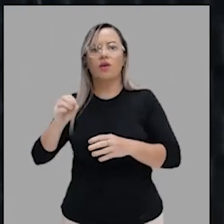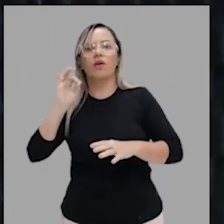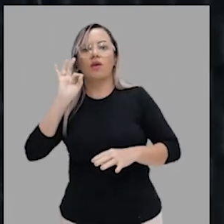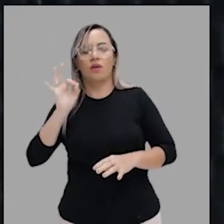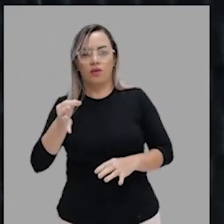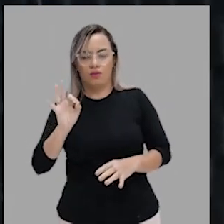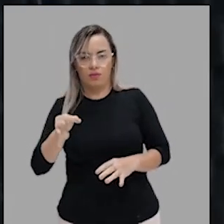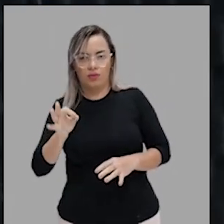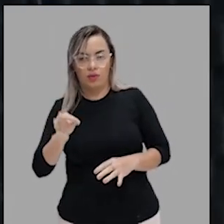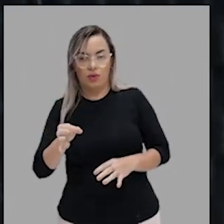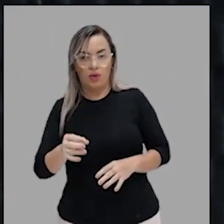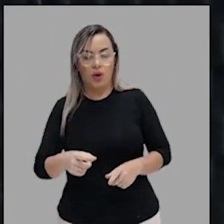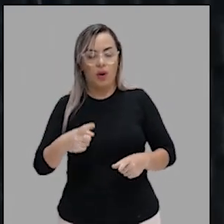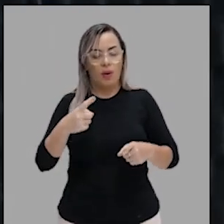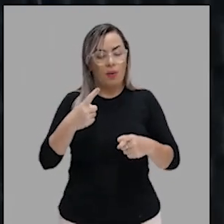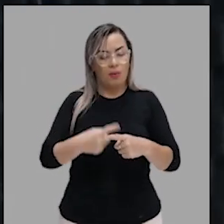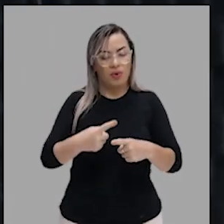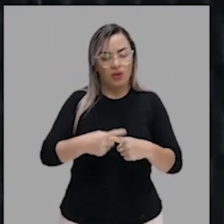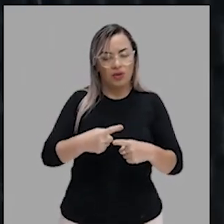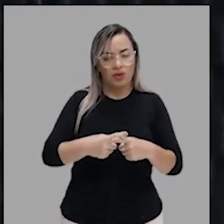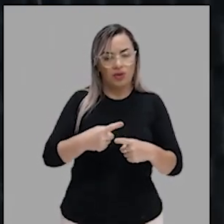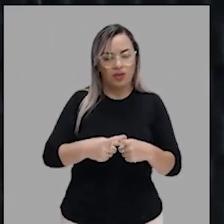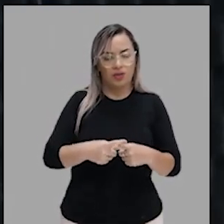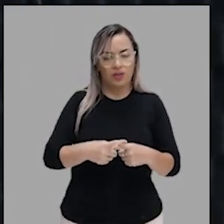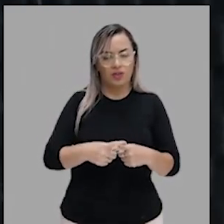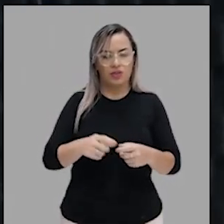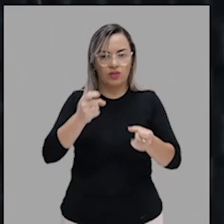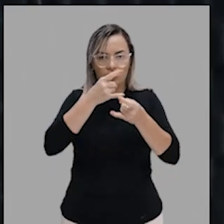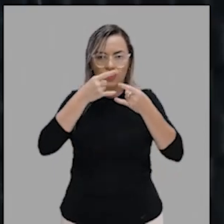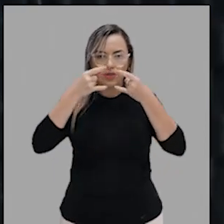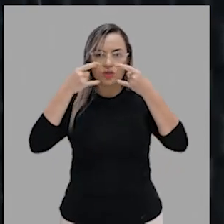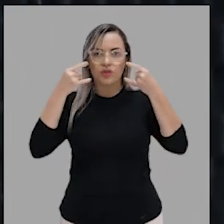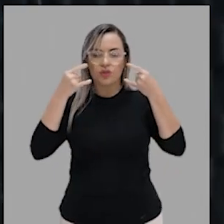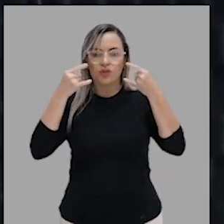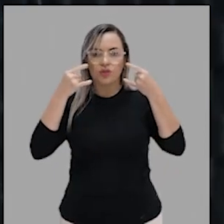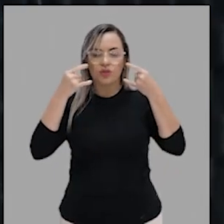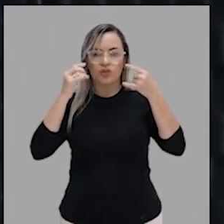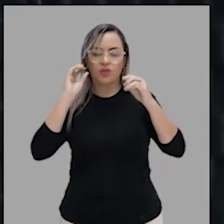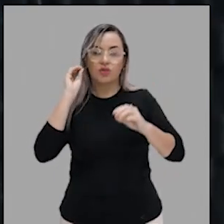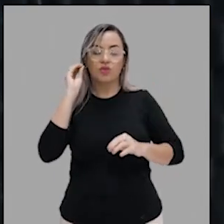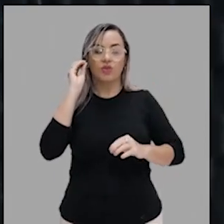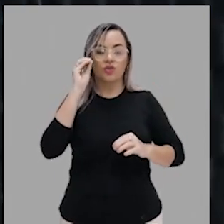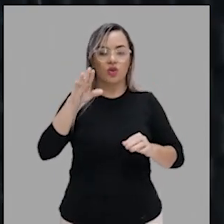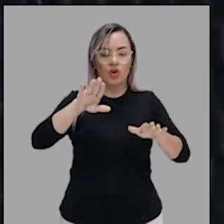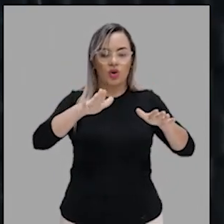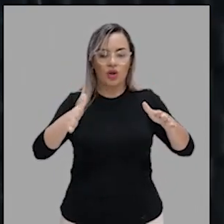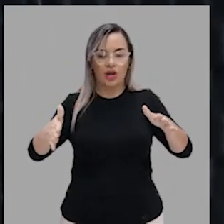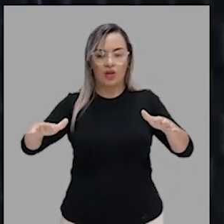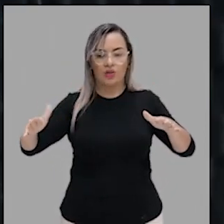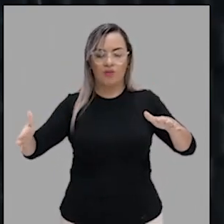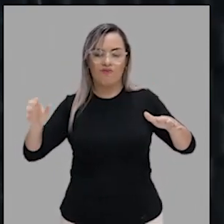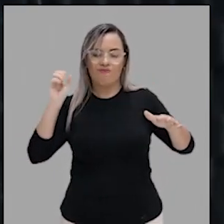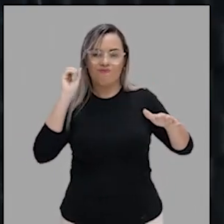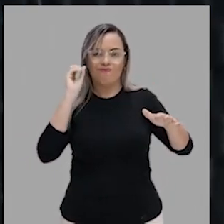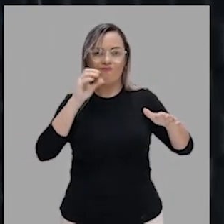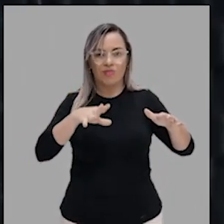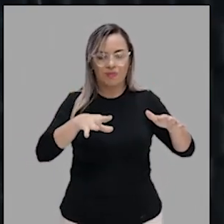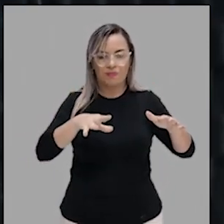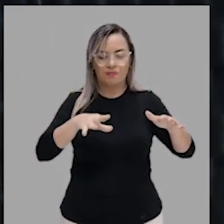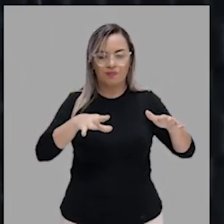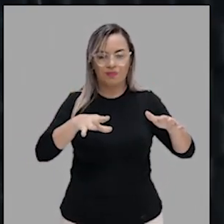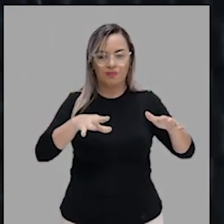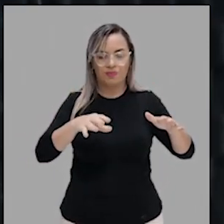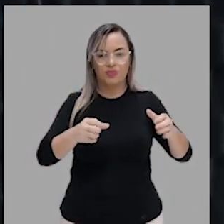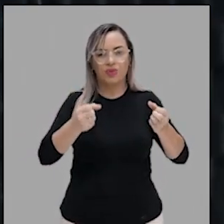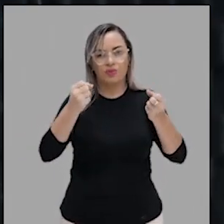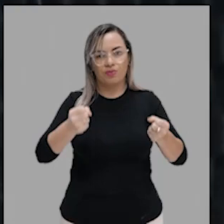mares, aquilo ali pode enroscar num animal marinho ou também em outros animais que vivem aí, tá?